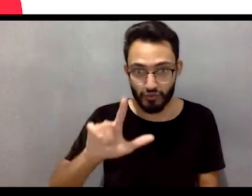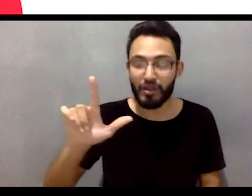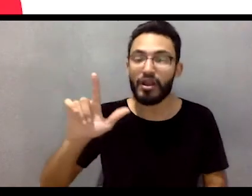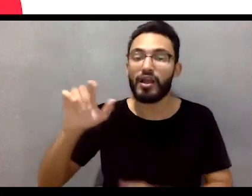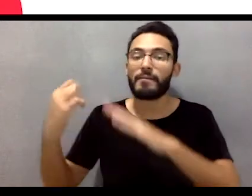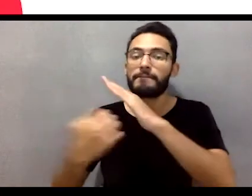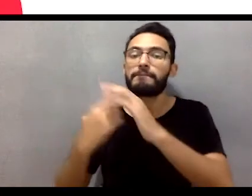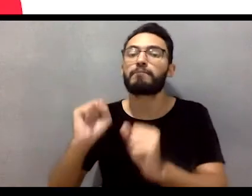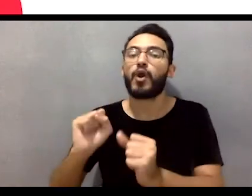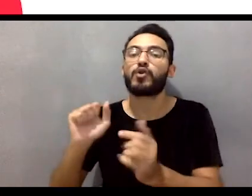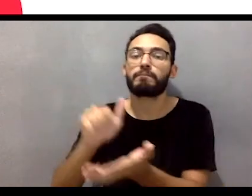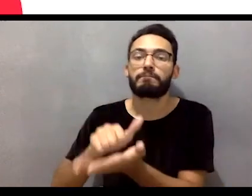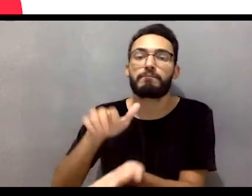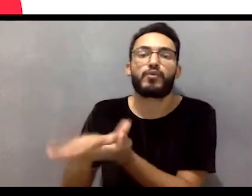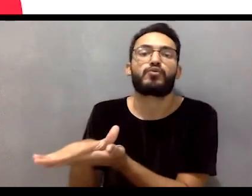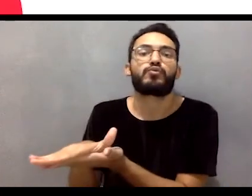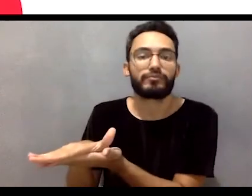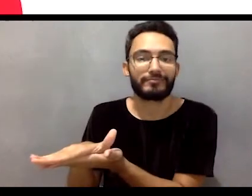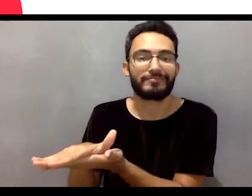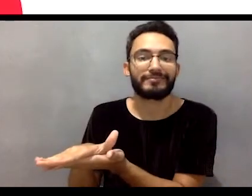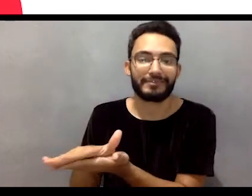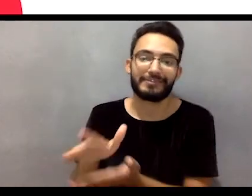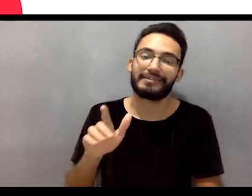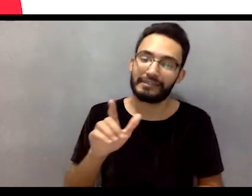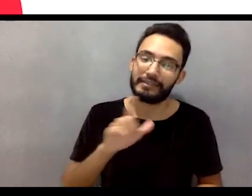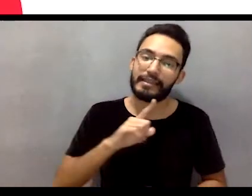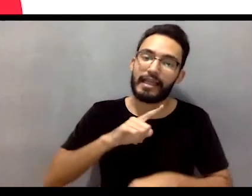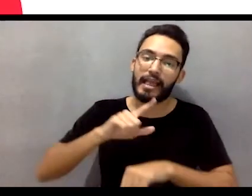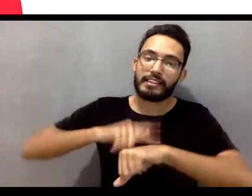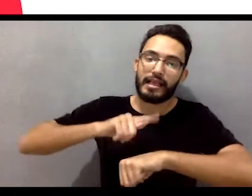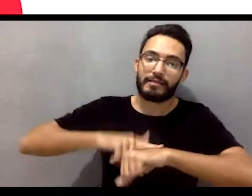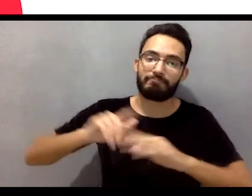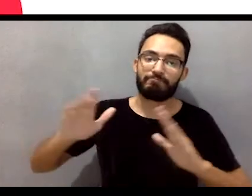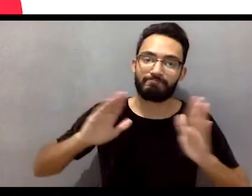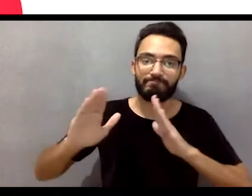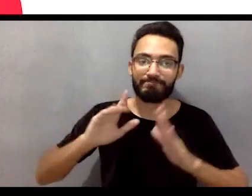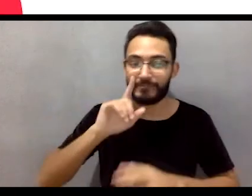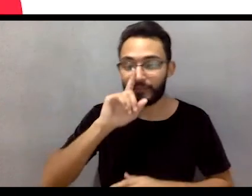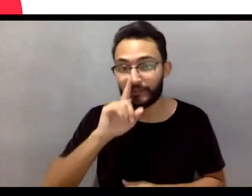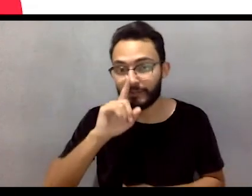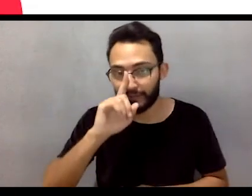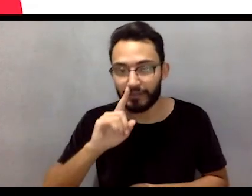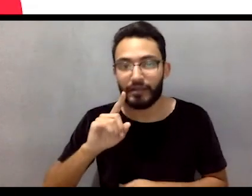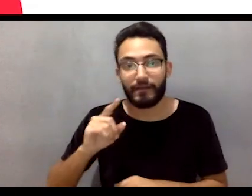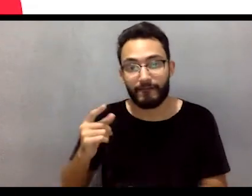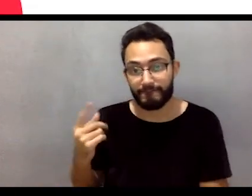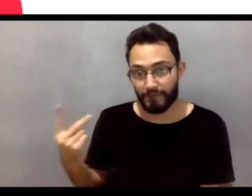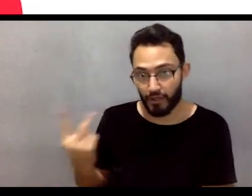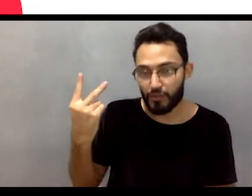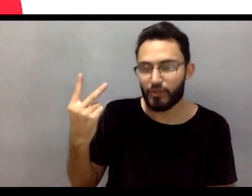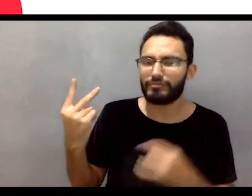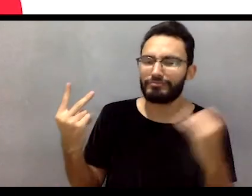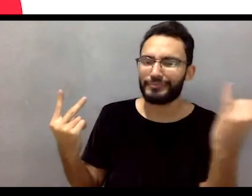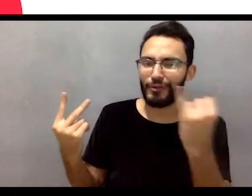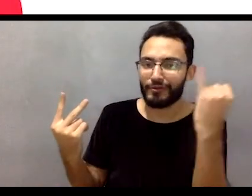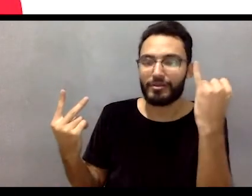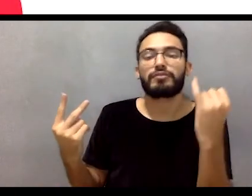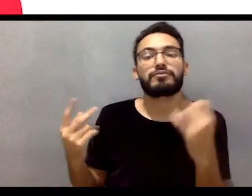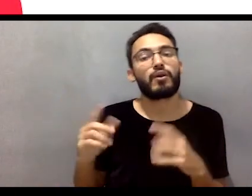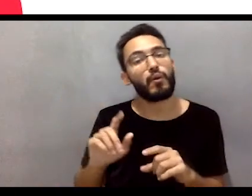ter alguma multa. Então, ele é crítico no tempo. O valor dele é fundamental. Ou então,